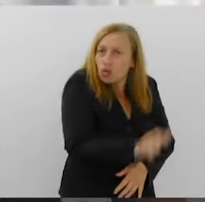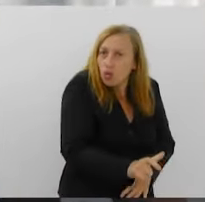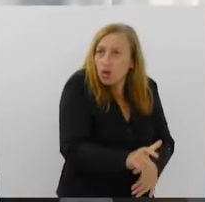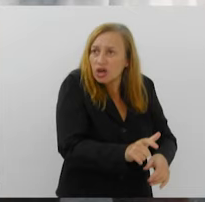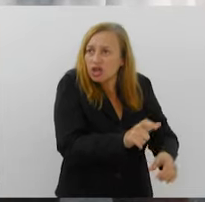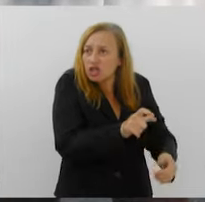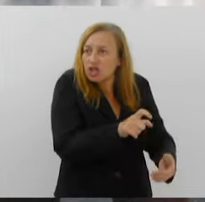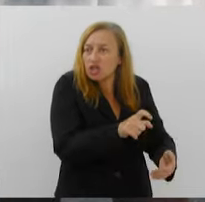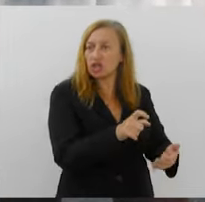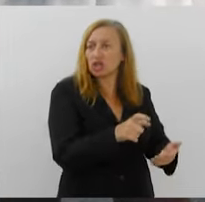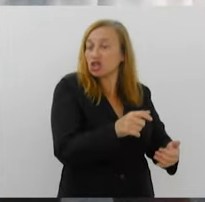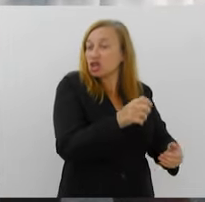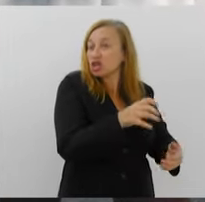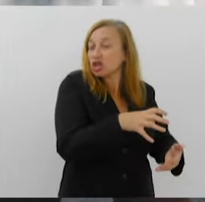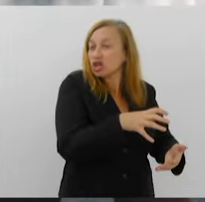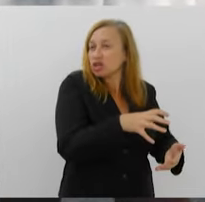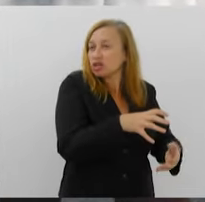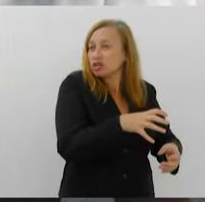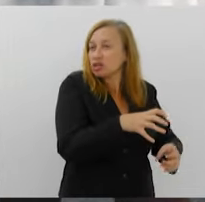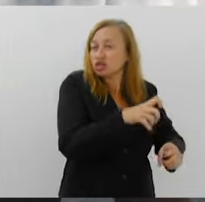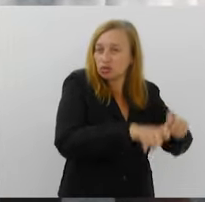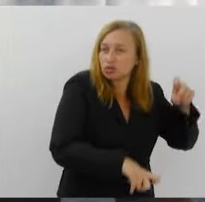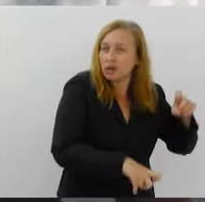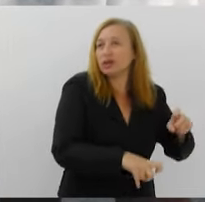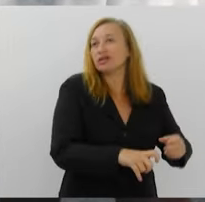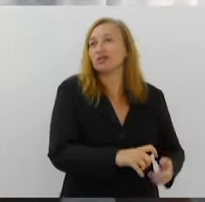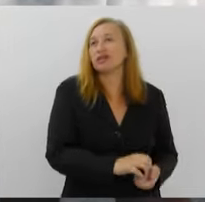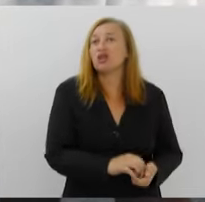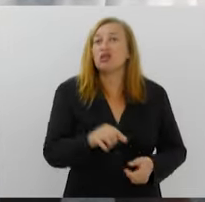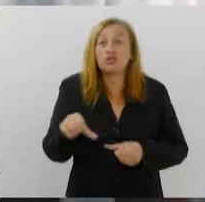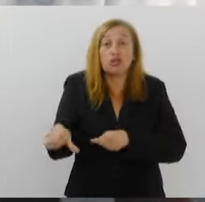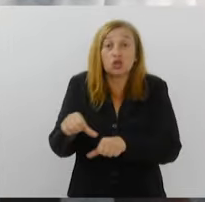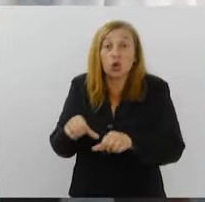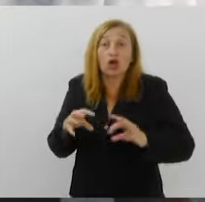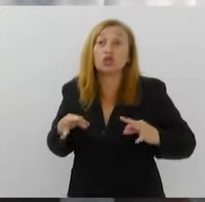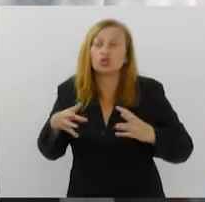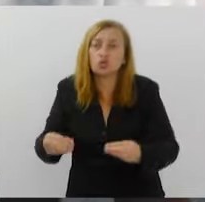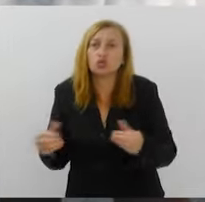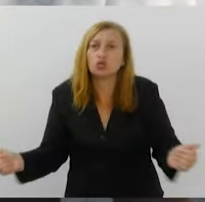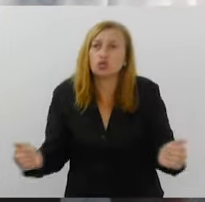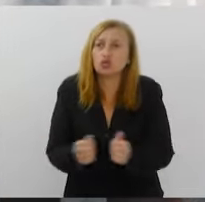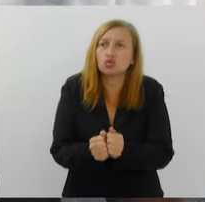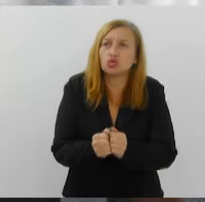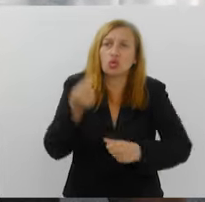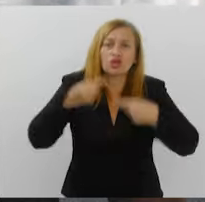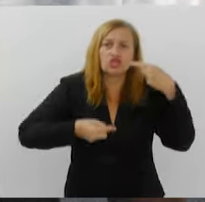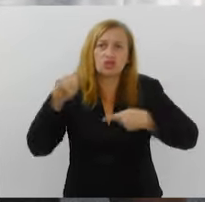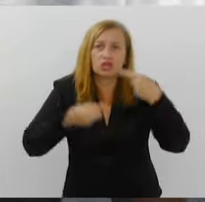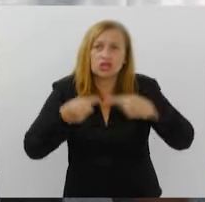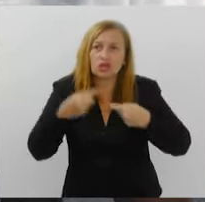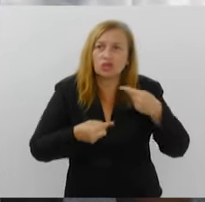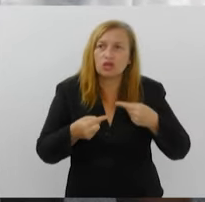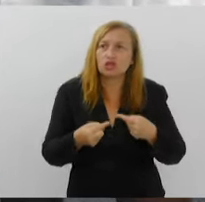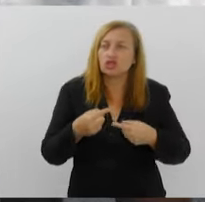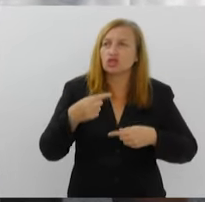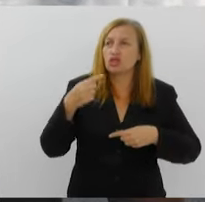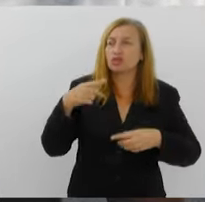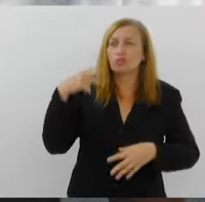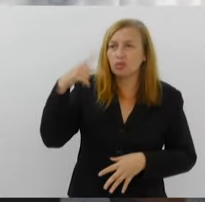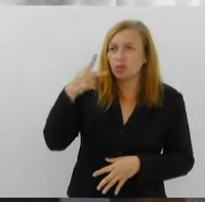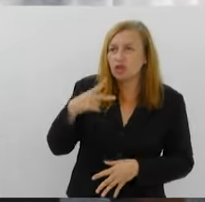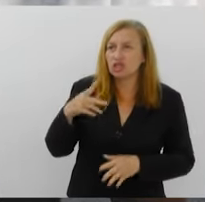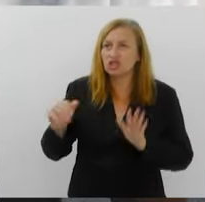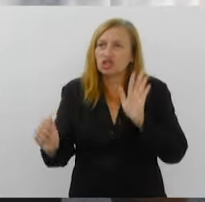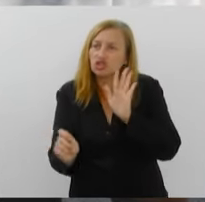vítima, você inverte completamente. Isso, junto com a discussão de política de drogas, que está sendo tratada